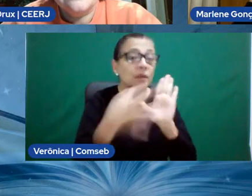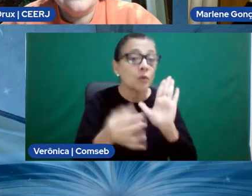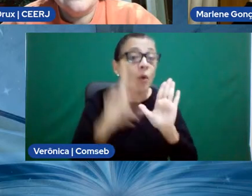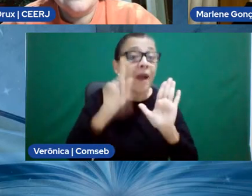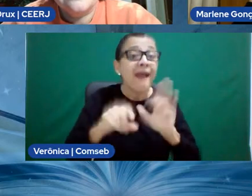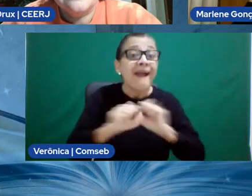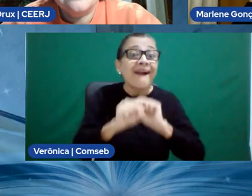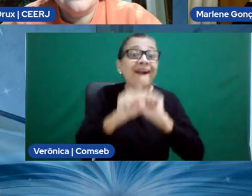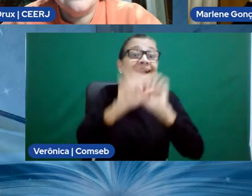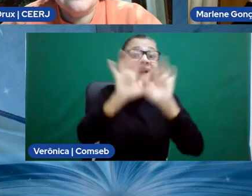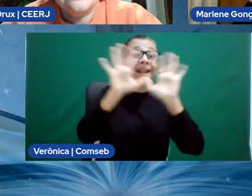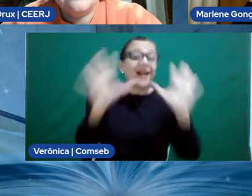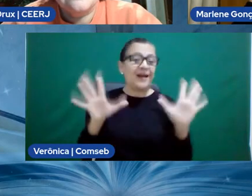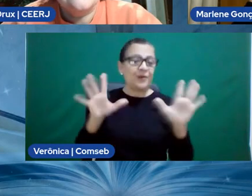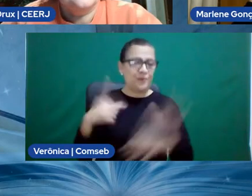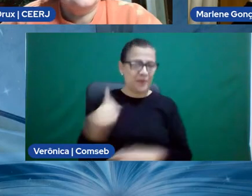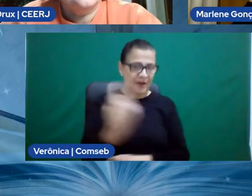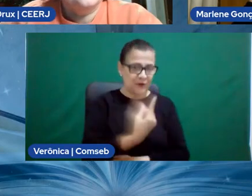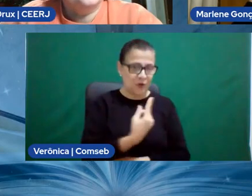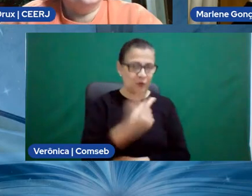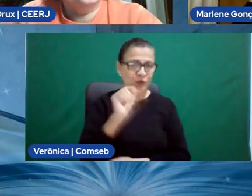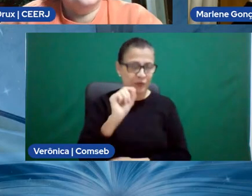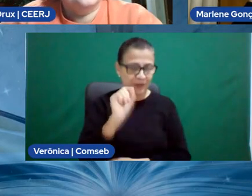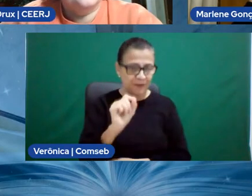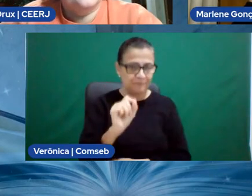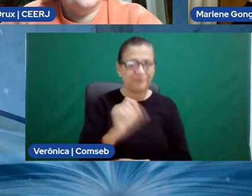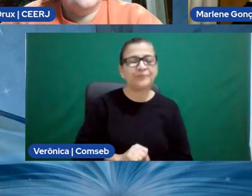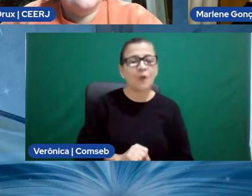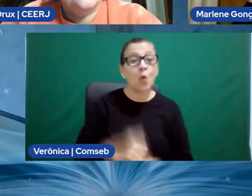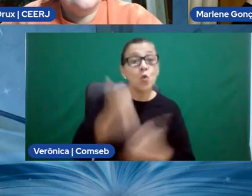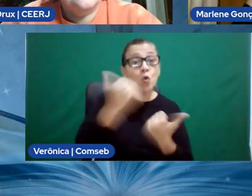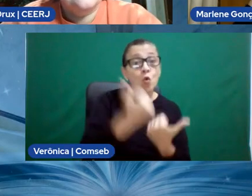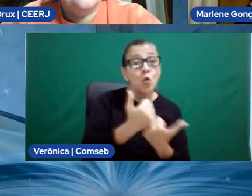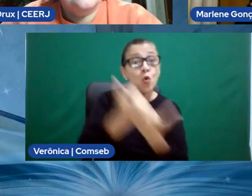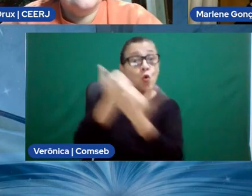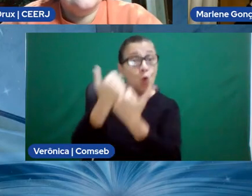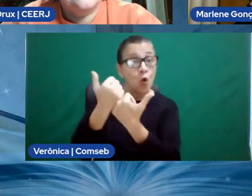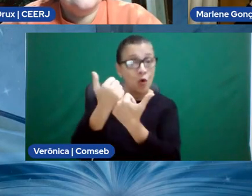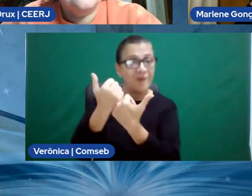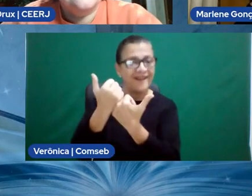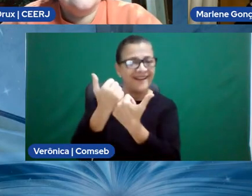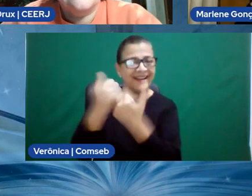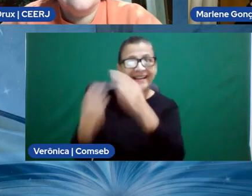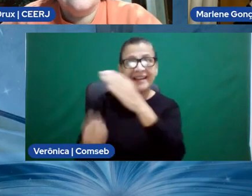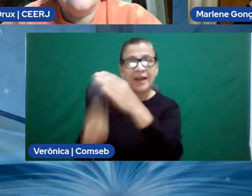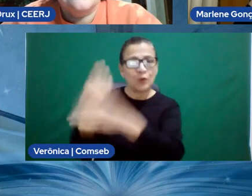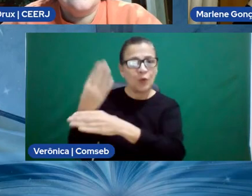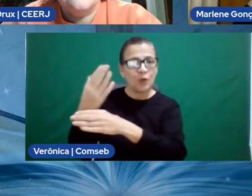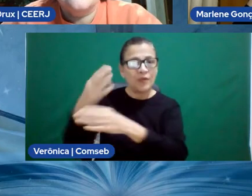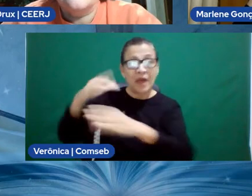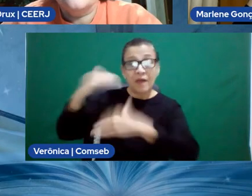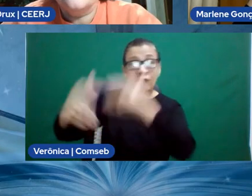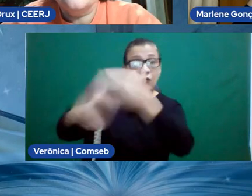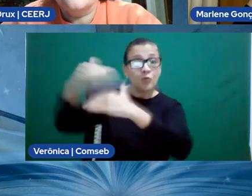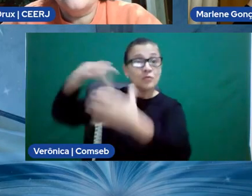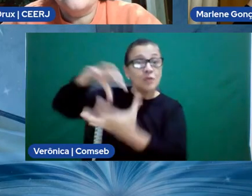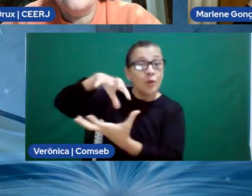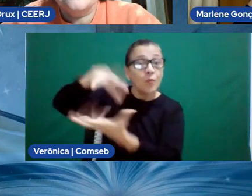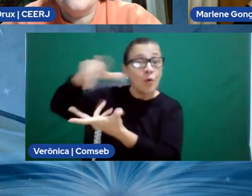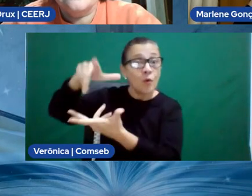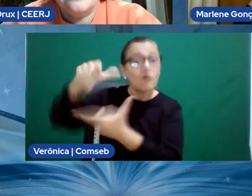para nós, quando ele diz que os co-criadores da evolução planetária vem acompanhando tudo